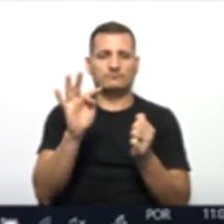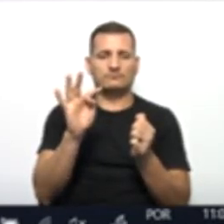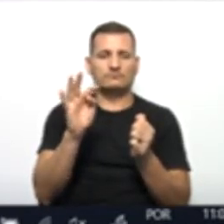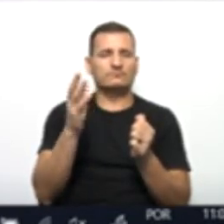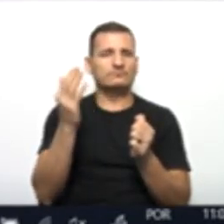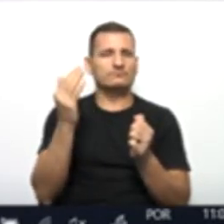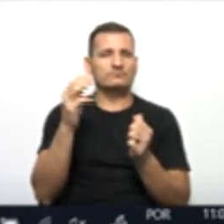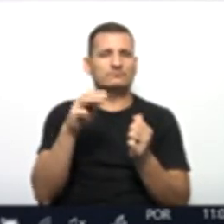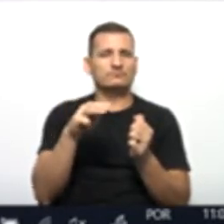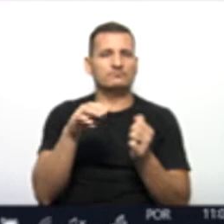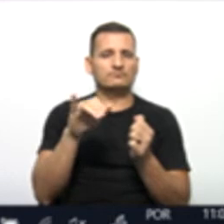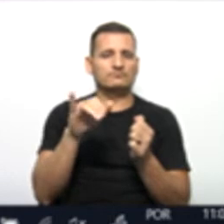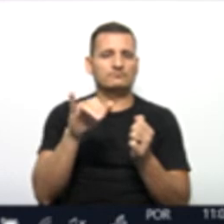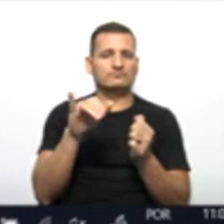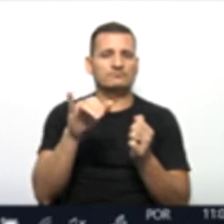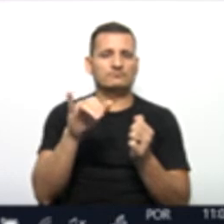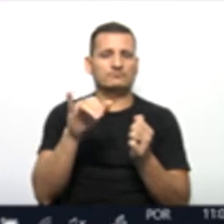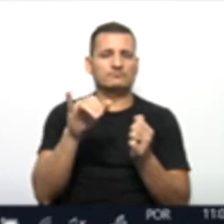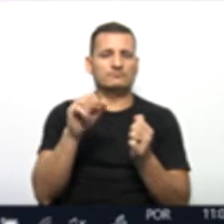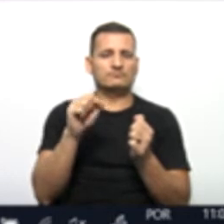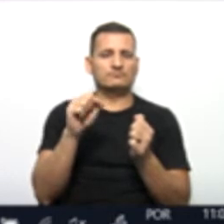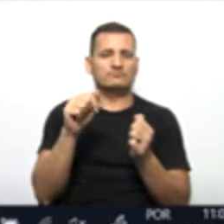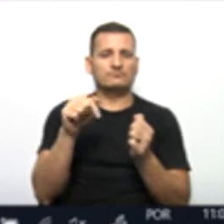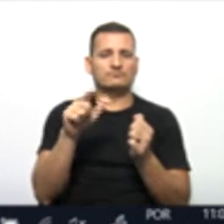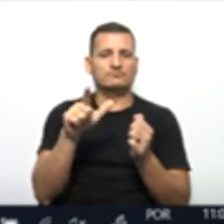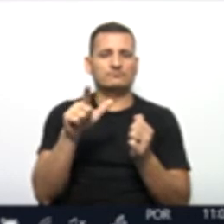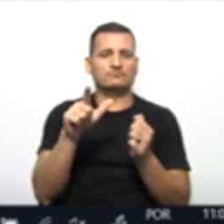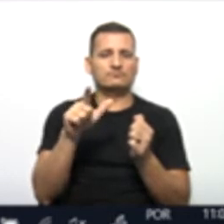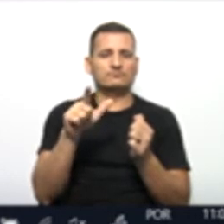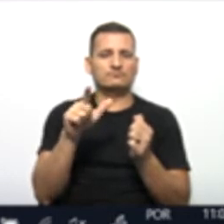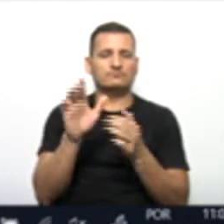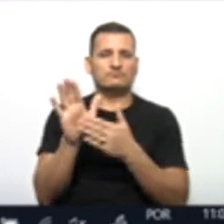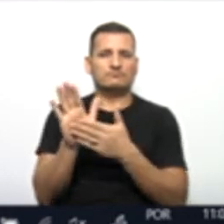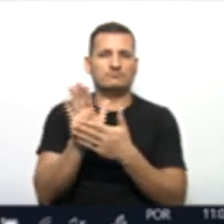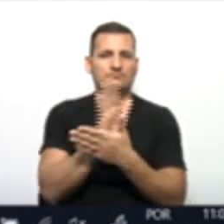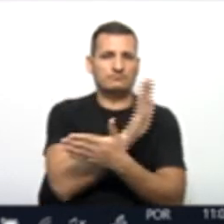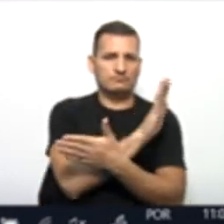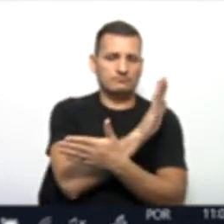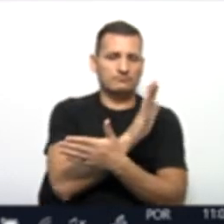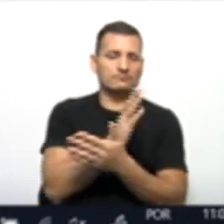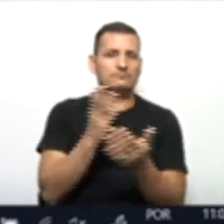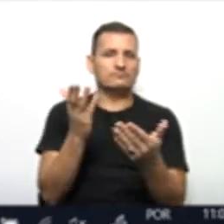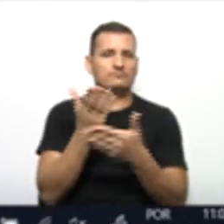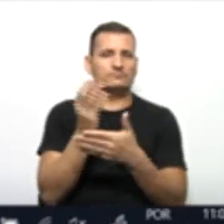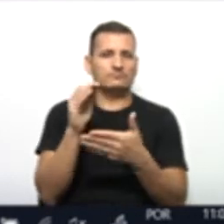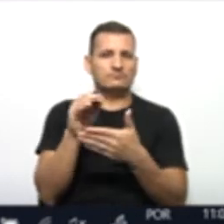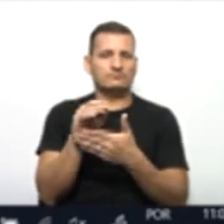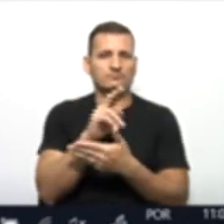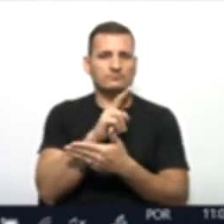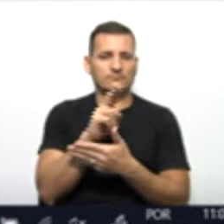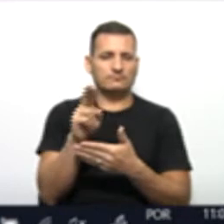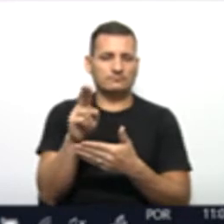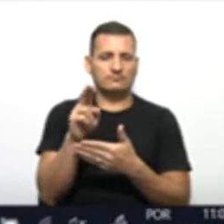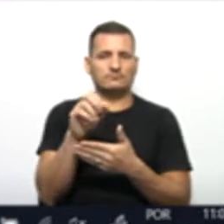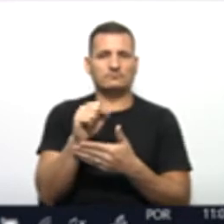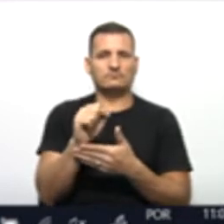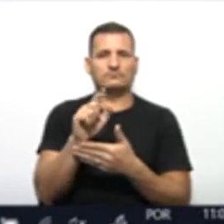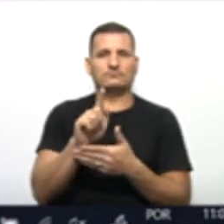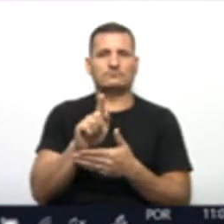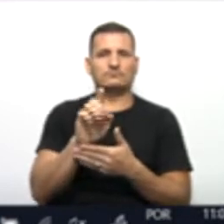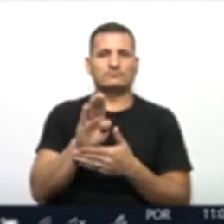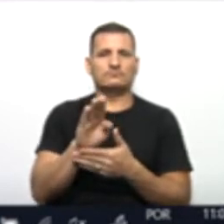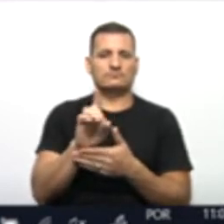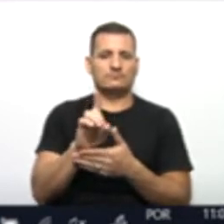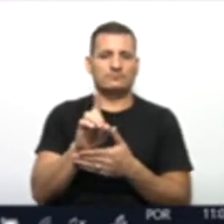mais que l então apague e vão colocar o nome do que nós criamos agora ta la noche gb de ram